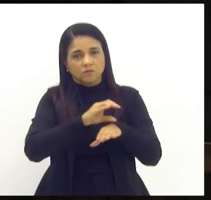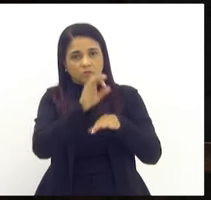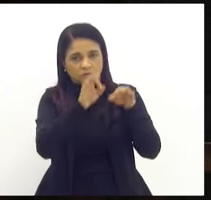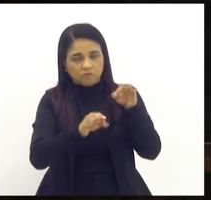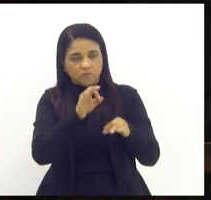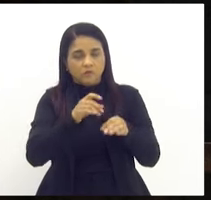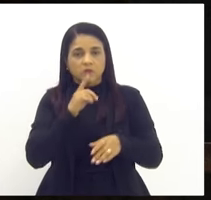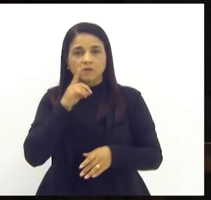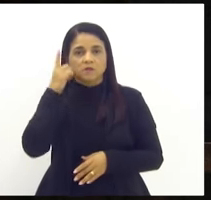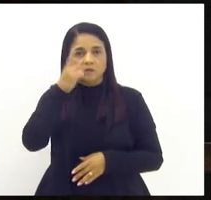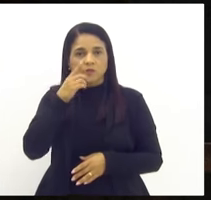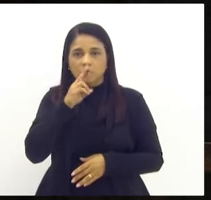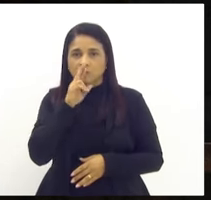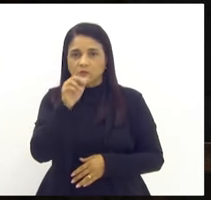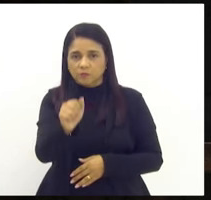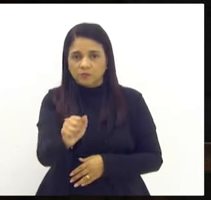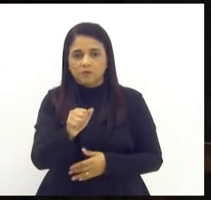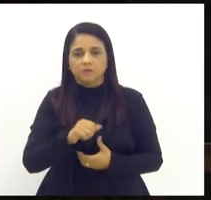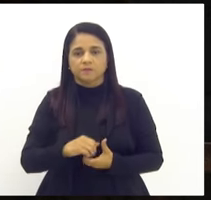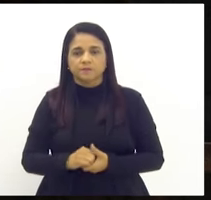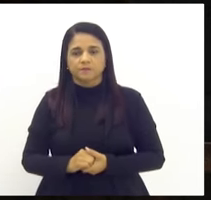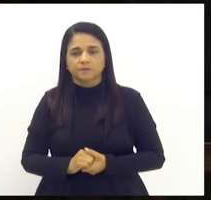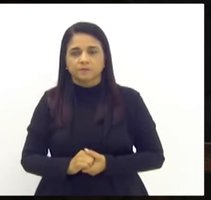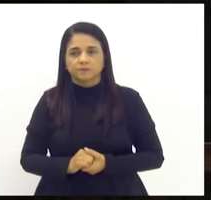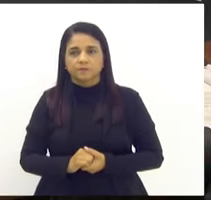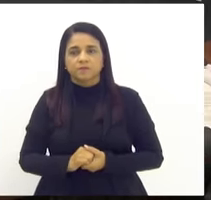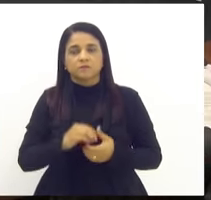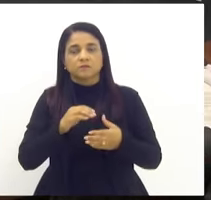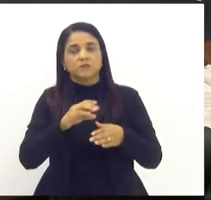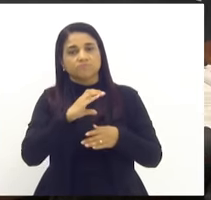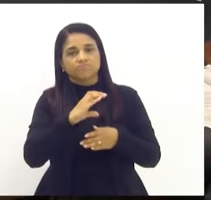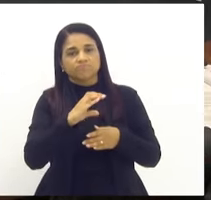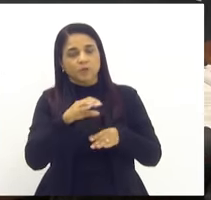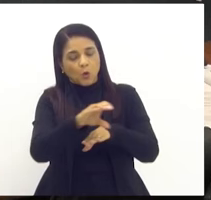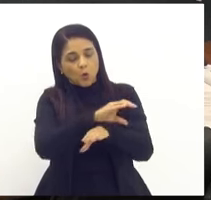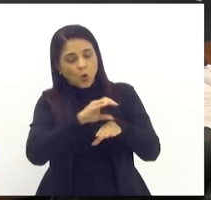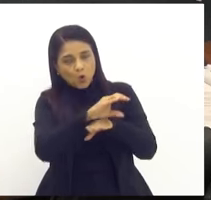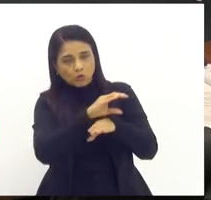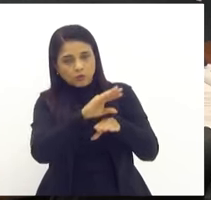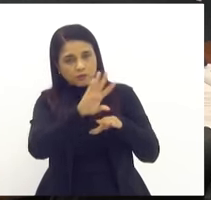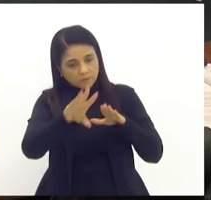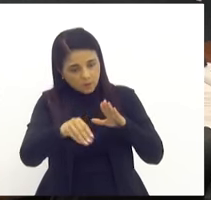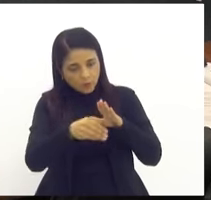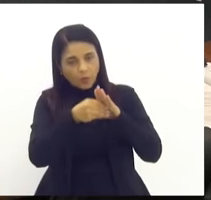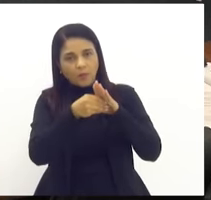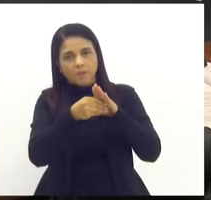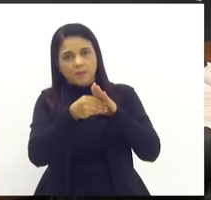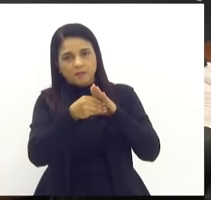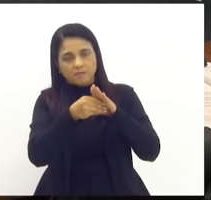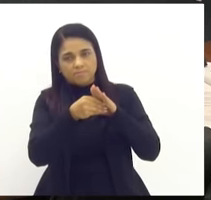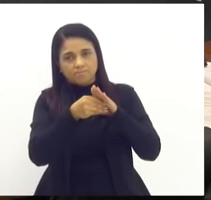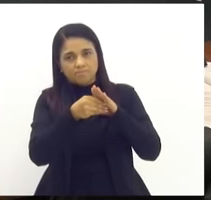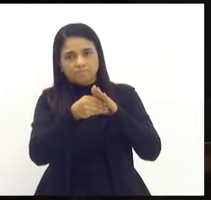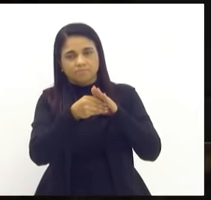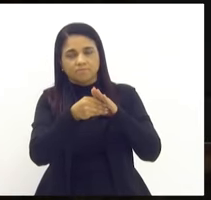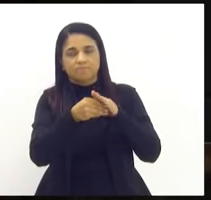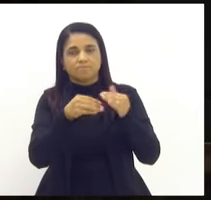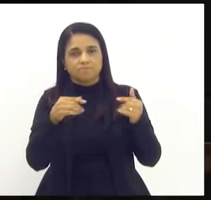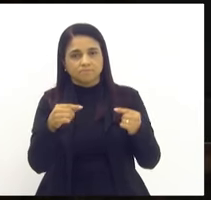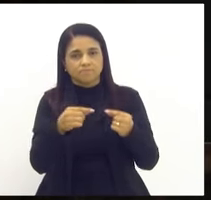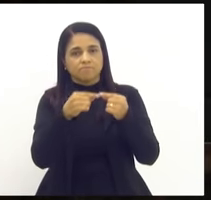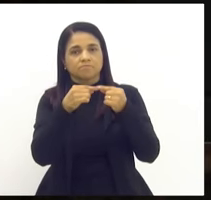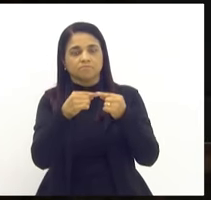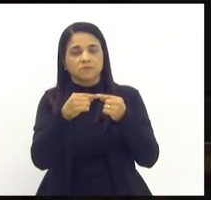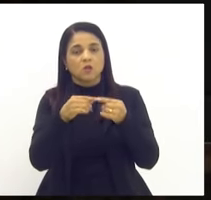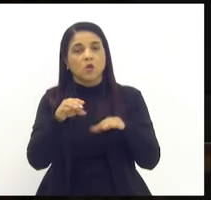Justiça Deputado Rod Presidente pela consal com emendas Muito obrigado pela